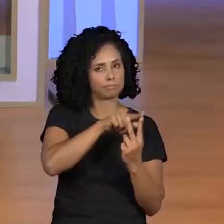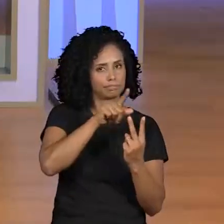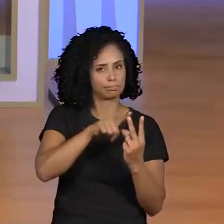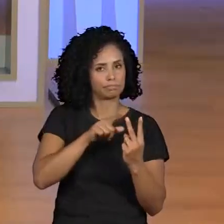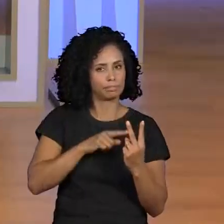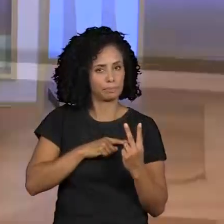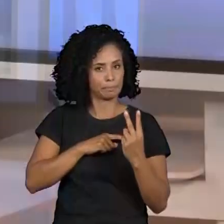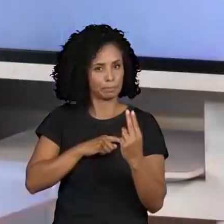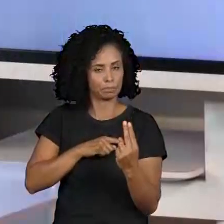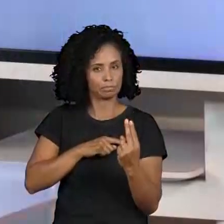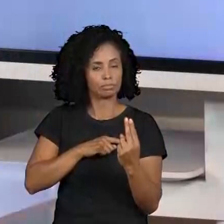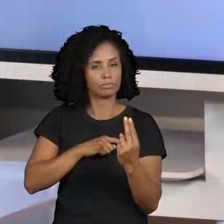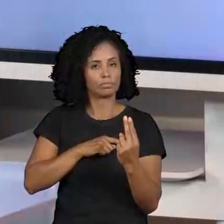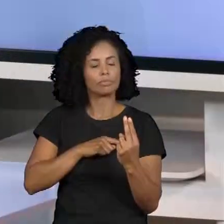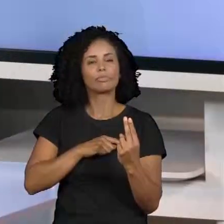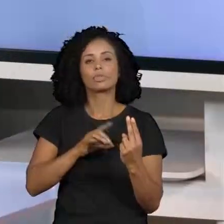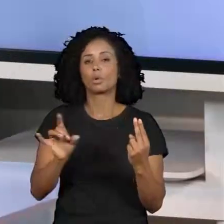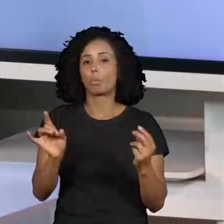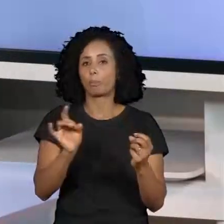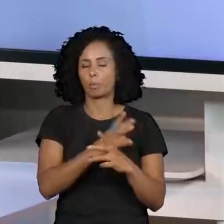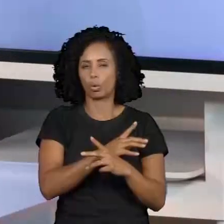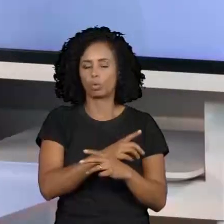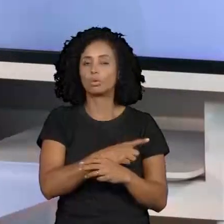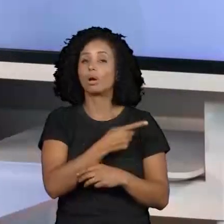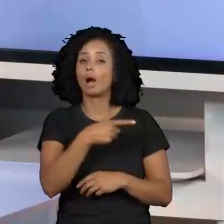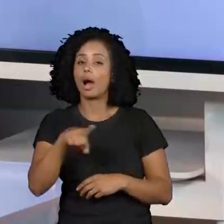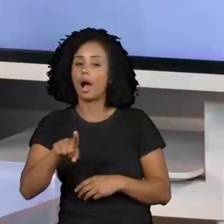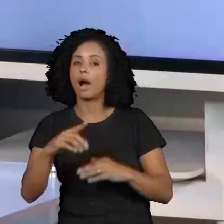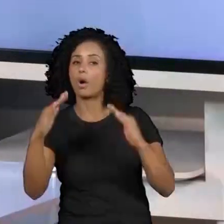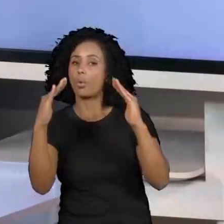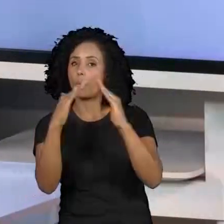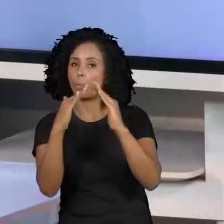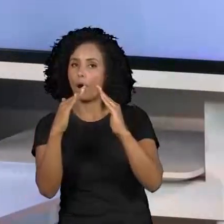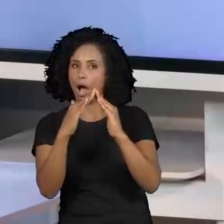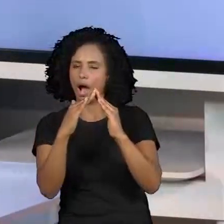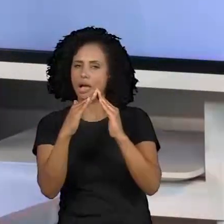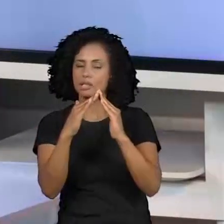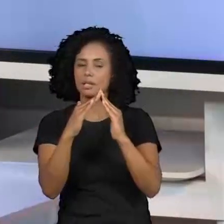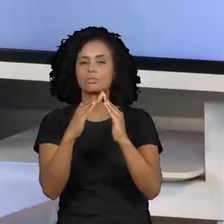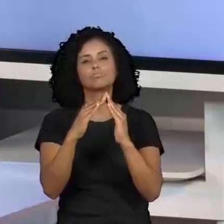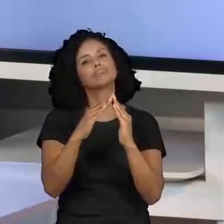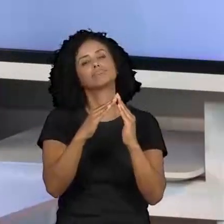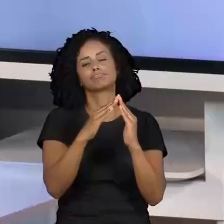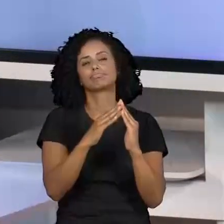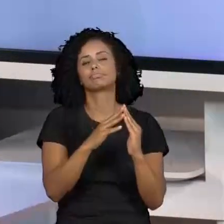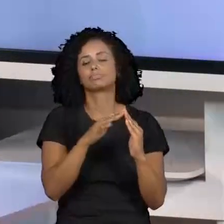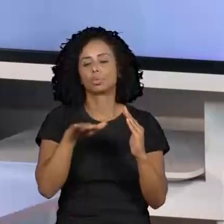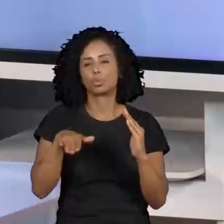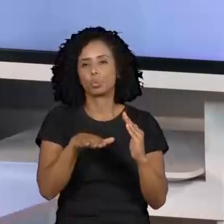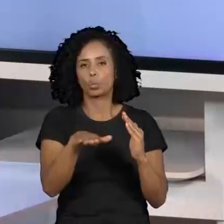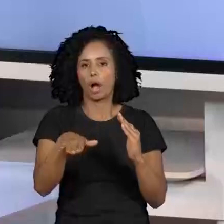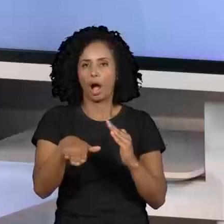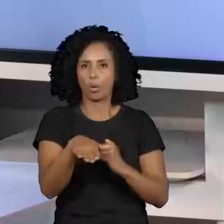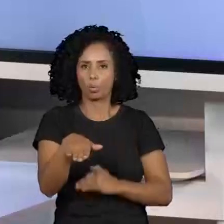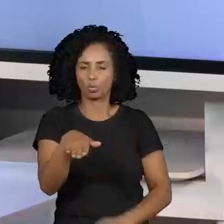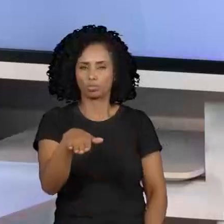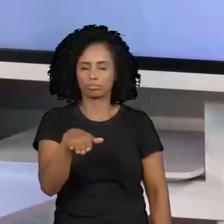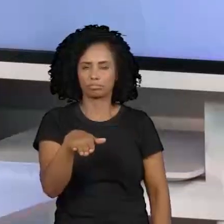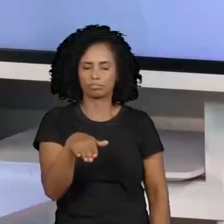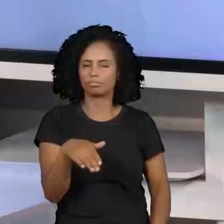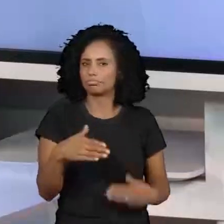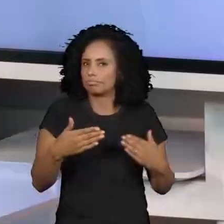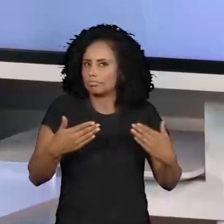personagens, para onde eles foram e como eles foram. Dica dada.